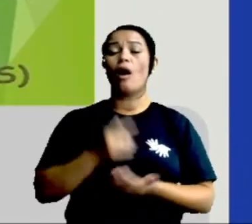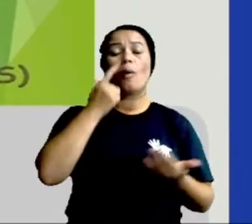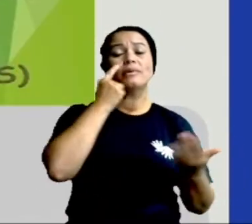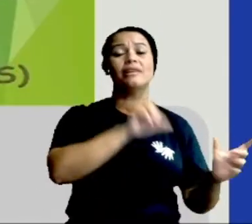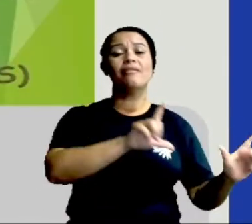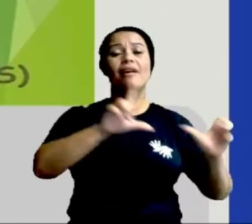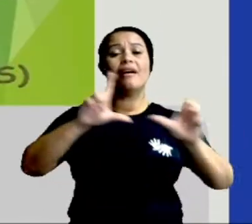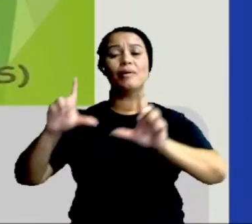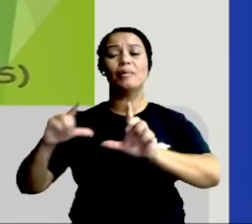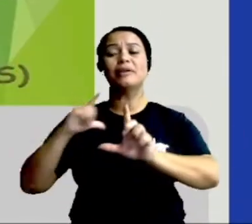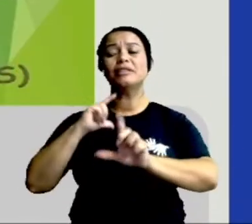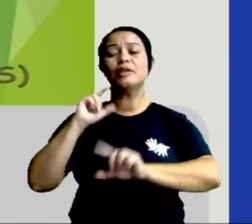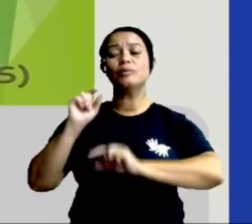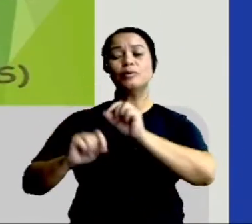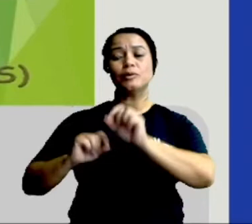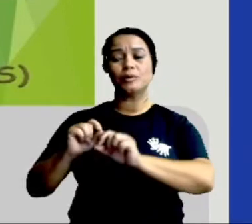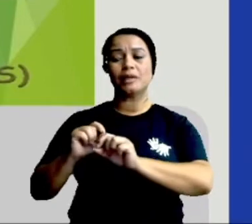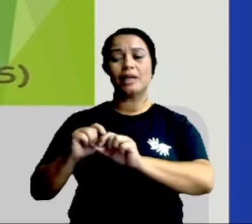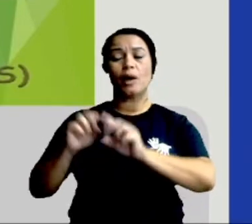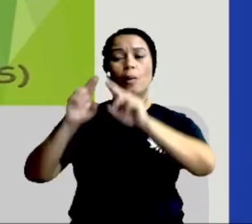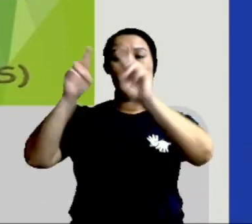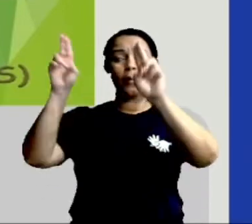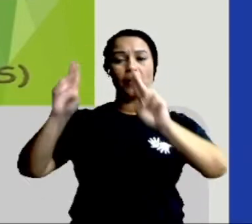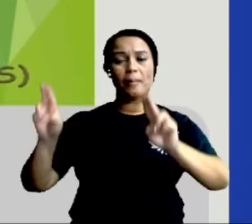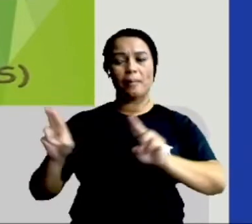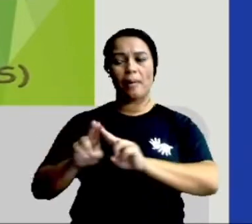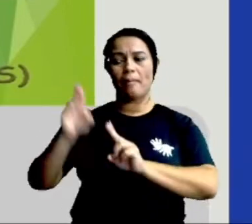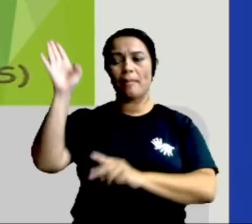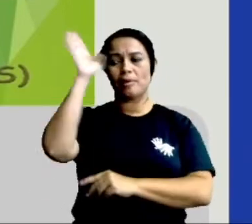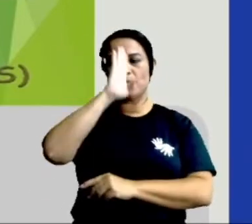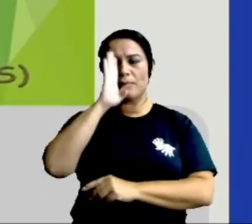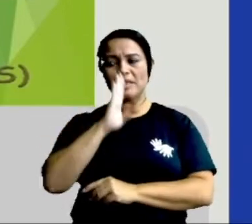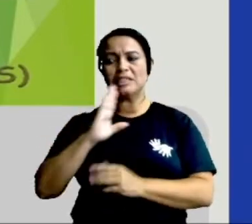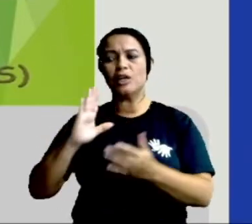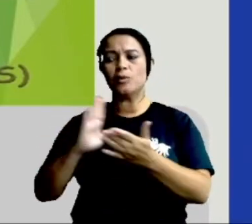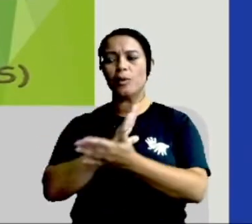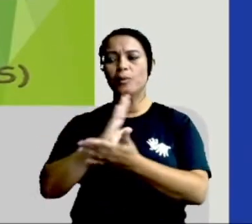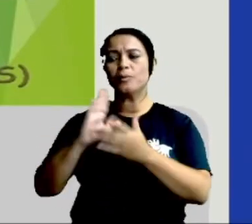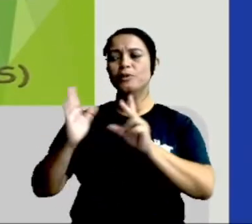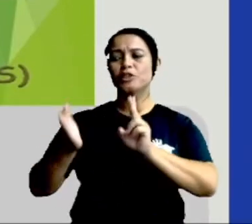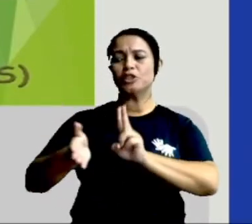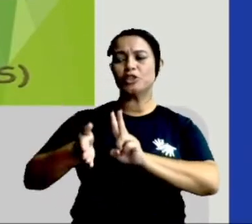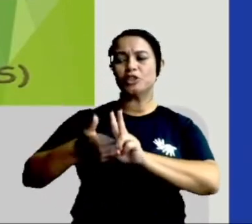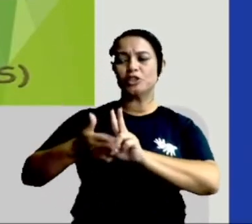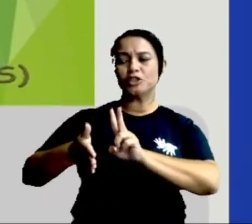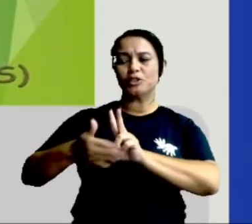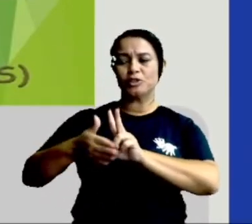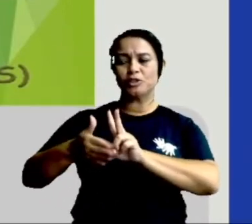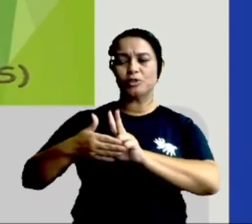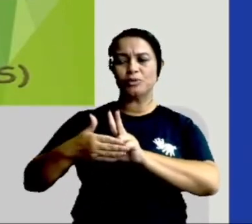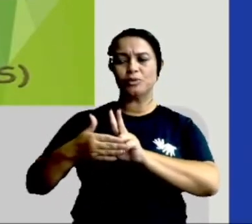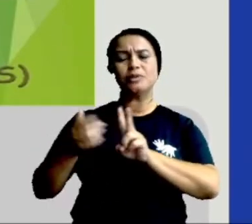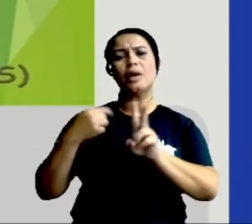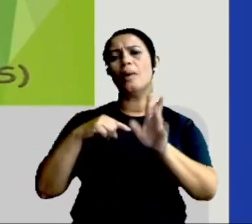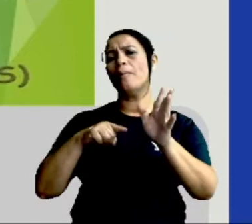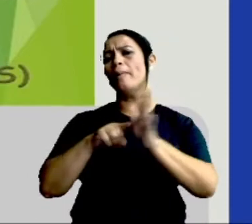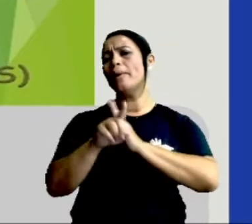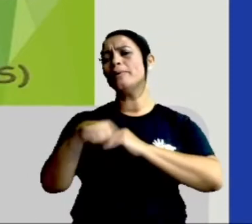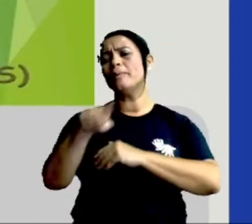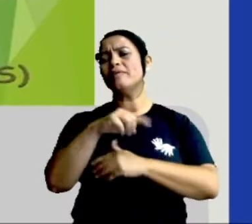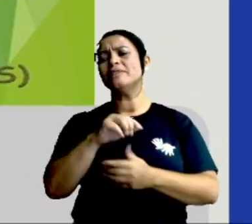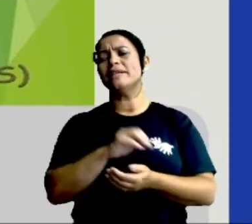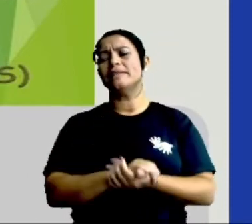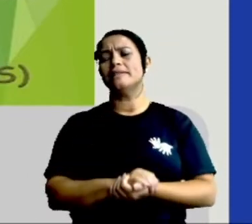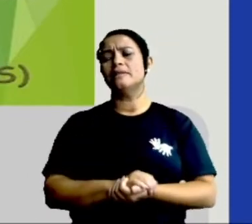Aqui nessa imagem nós temos aqui, ó, o mapa do Brasil e alguns índiozinhos. Aí eu pergunto assim para vocês,